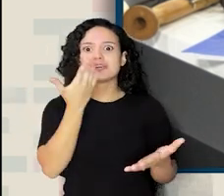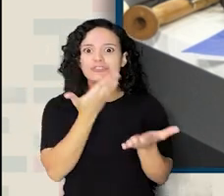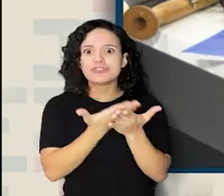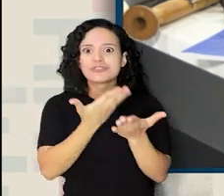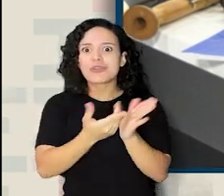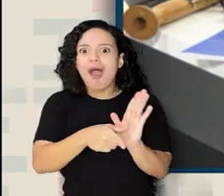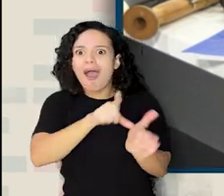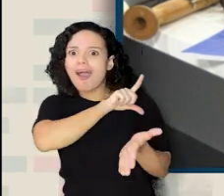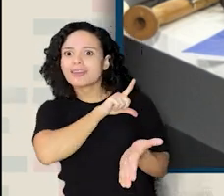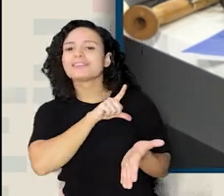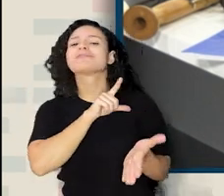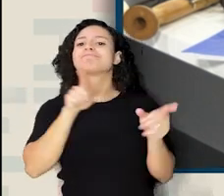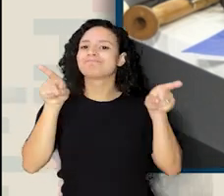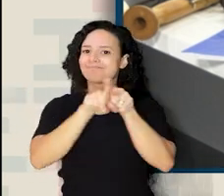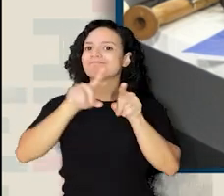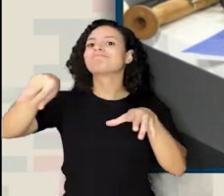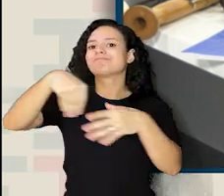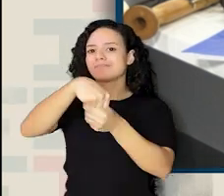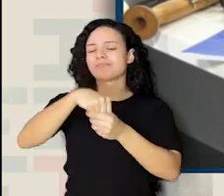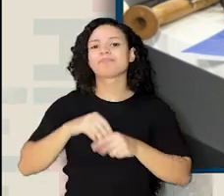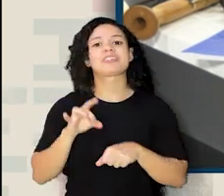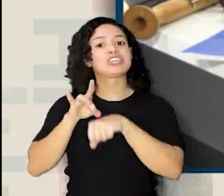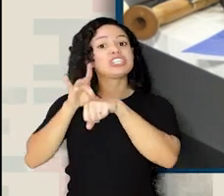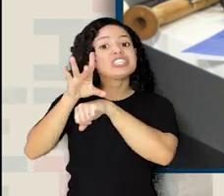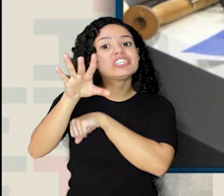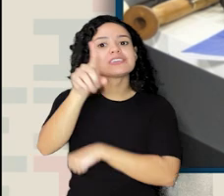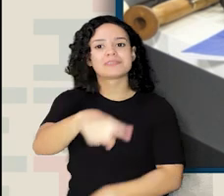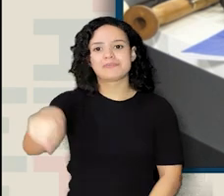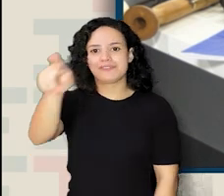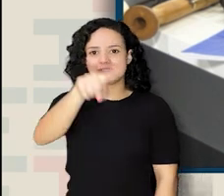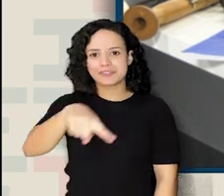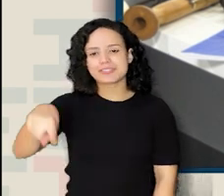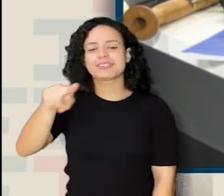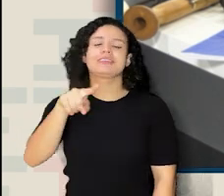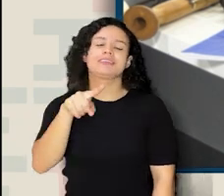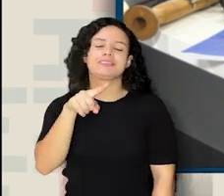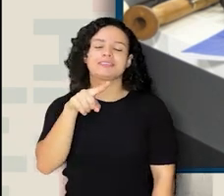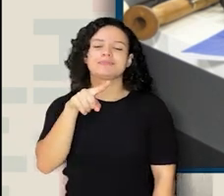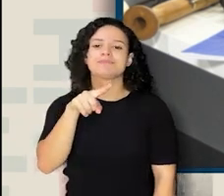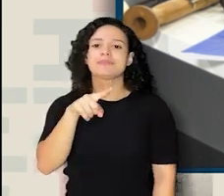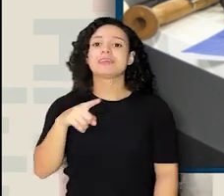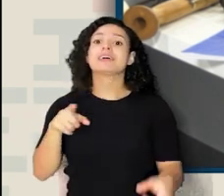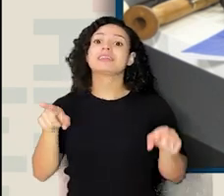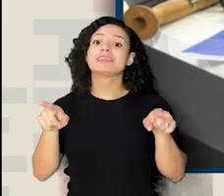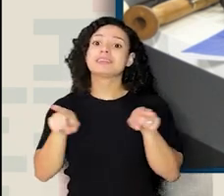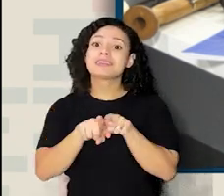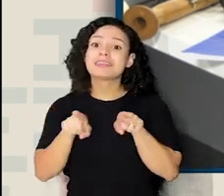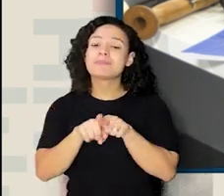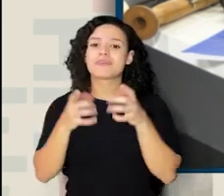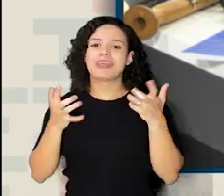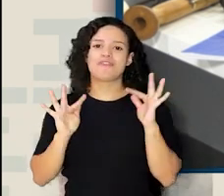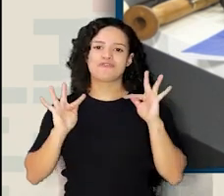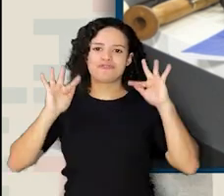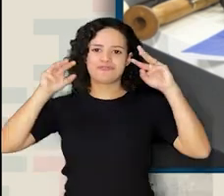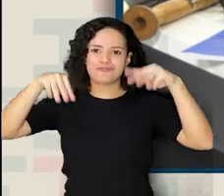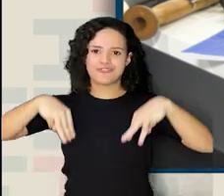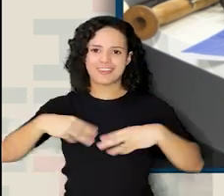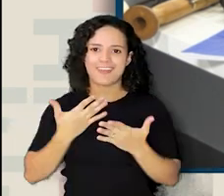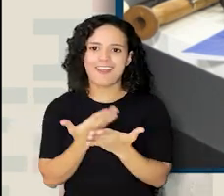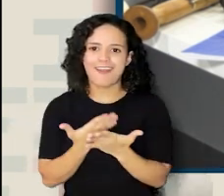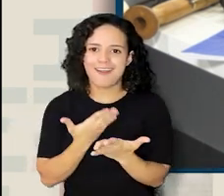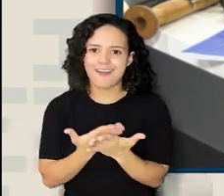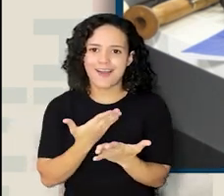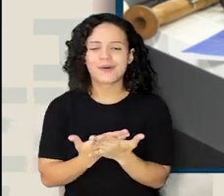gente viu no começo da nossa aula, tá? Fica a dica para vocês e eu gostaria de